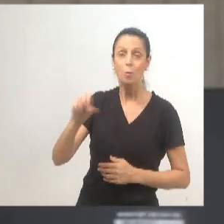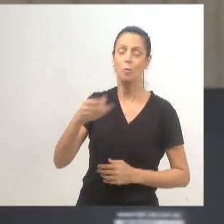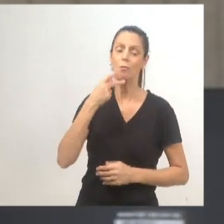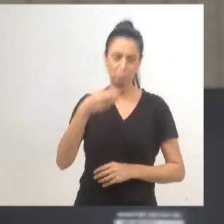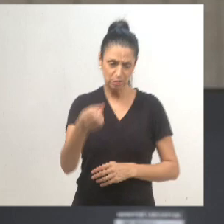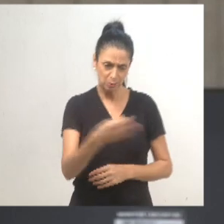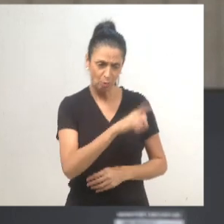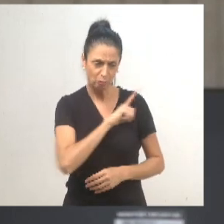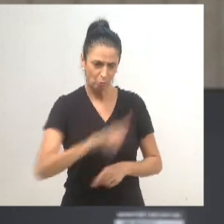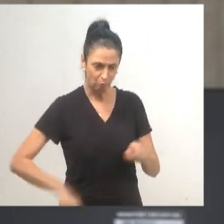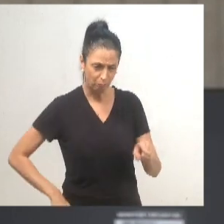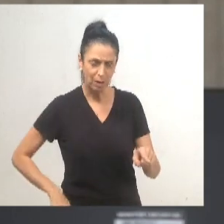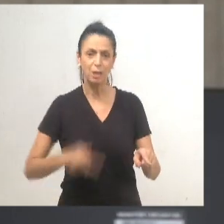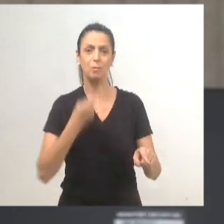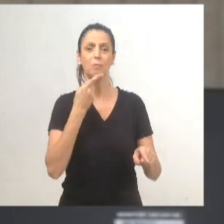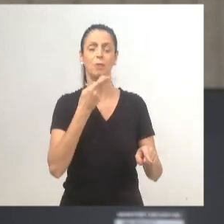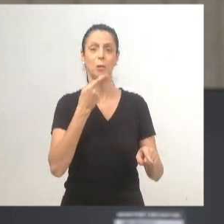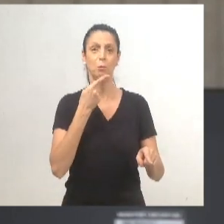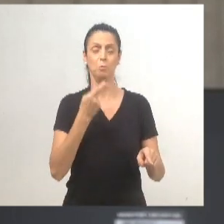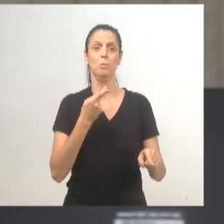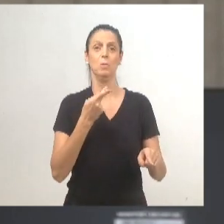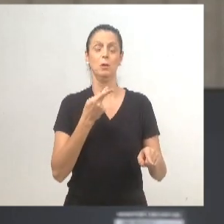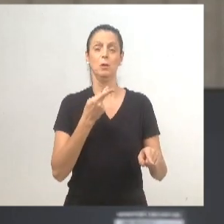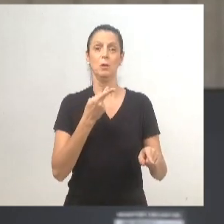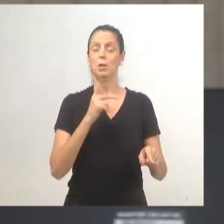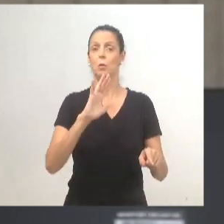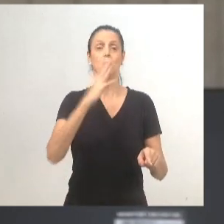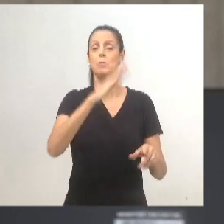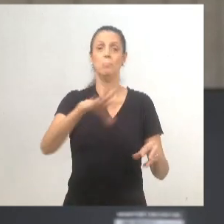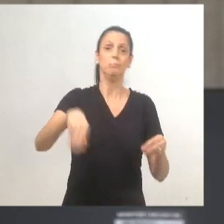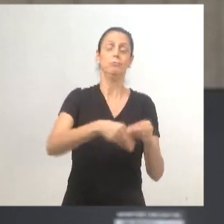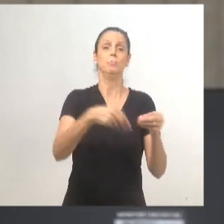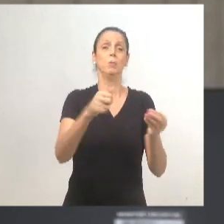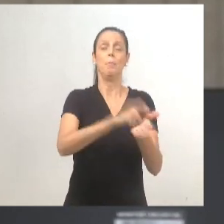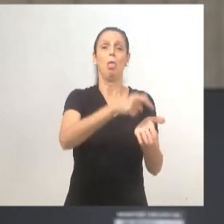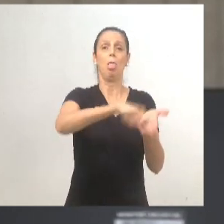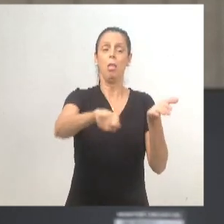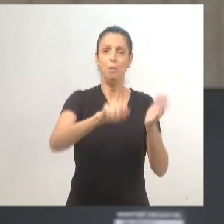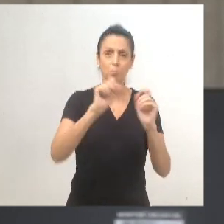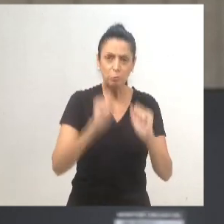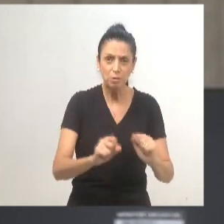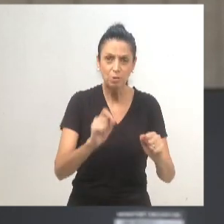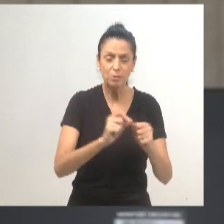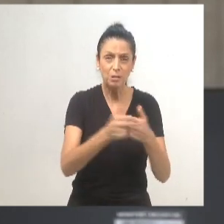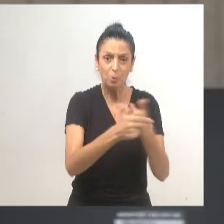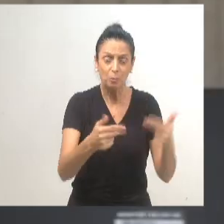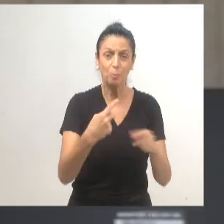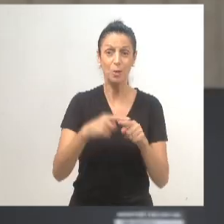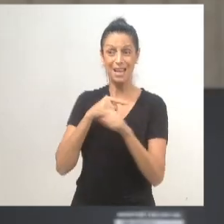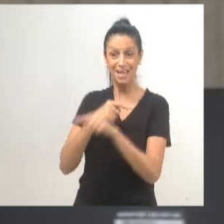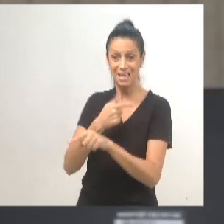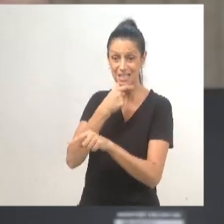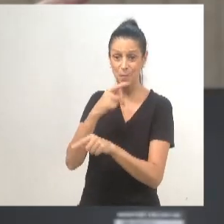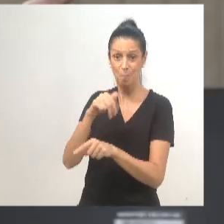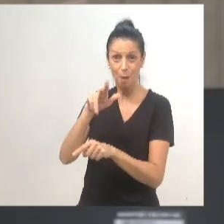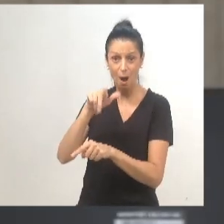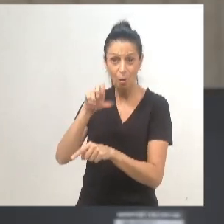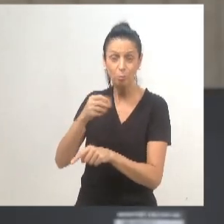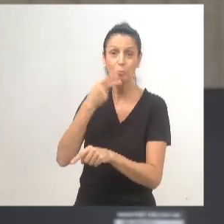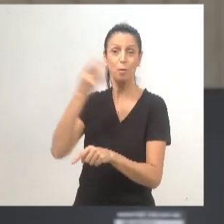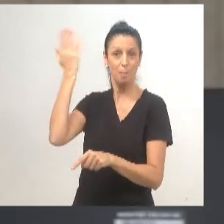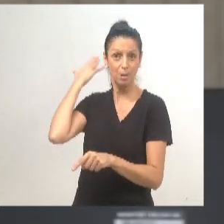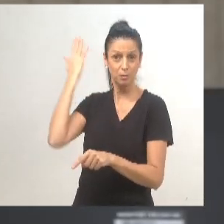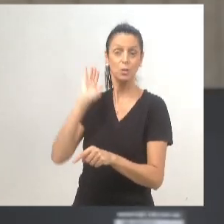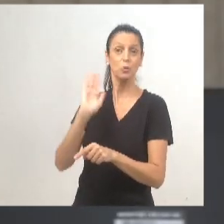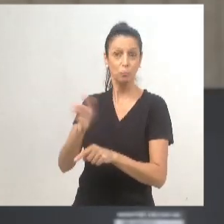governo, que diz que caiu no colo essa assinatura, poderia ter feito algo, porque o próprio Paulo Costa estava no governo Napoleão, estava